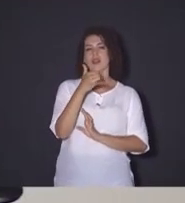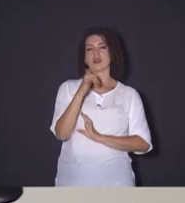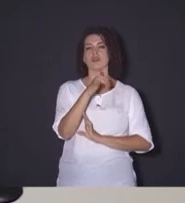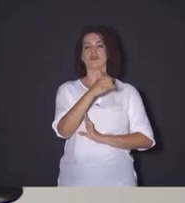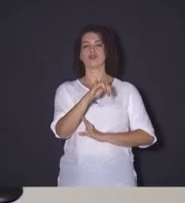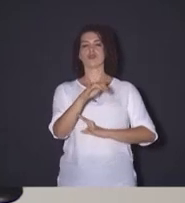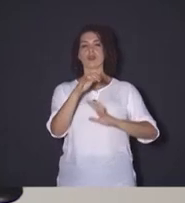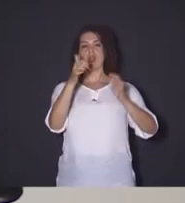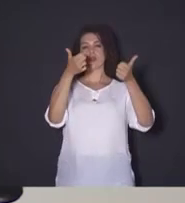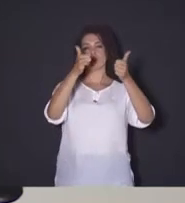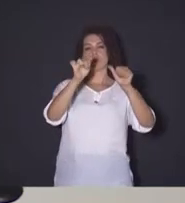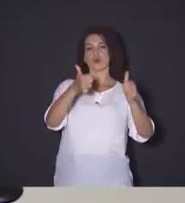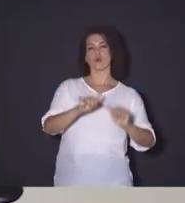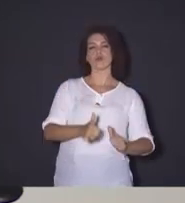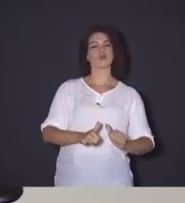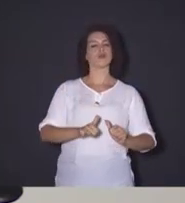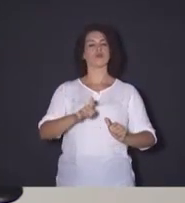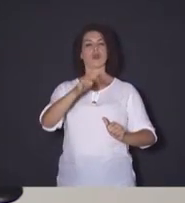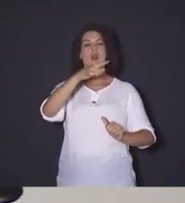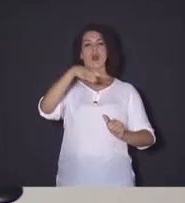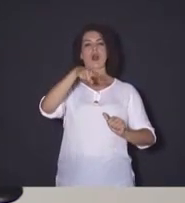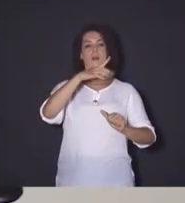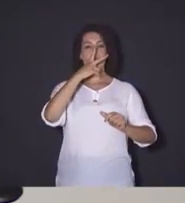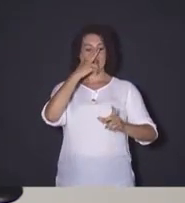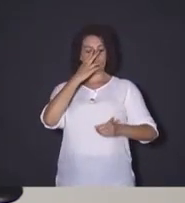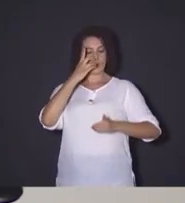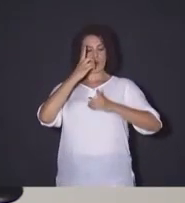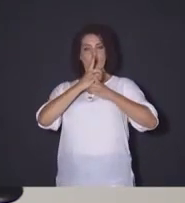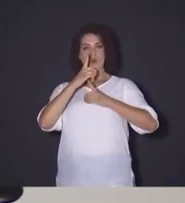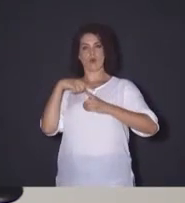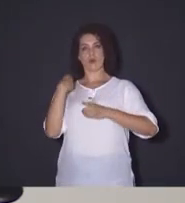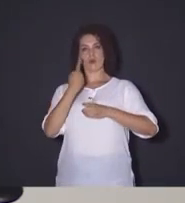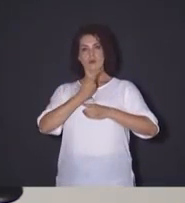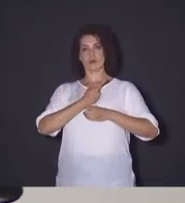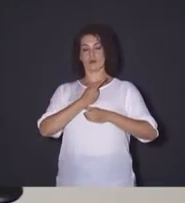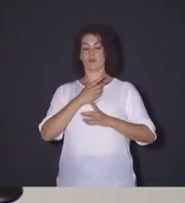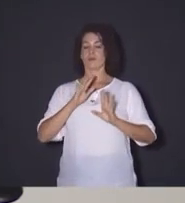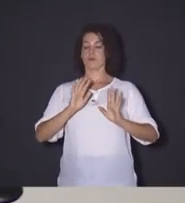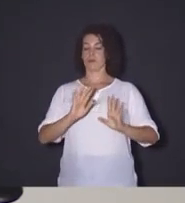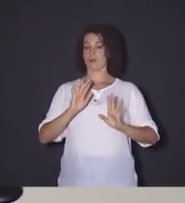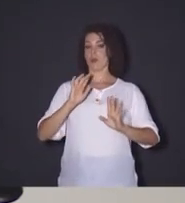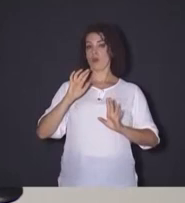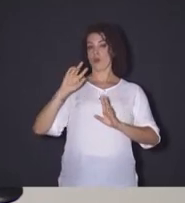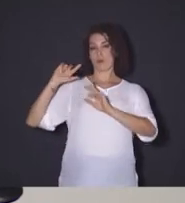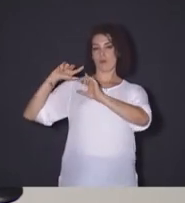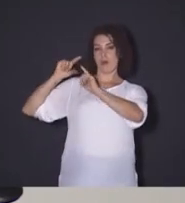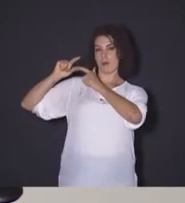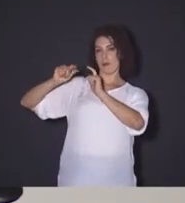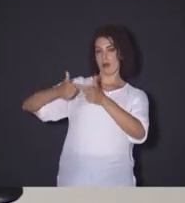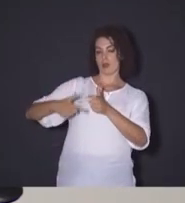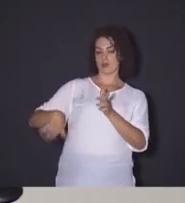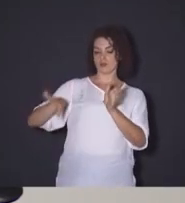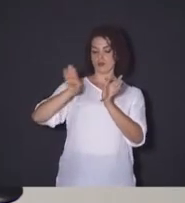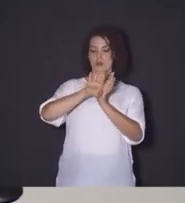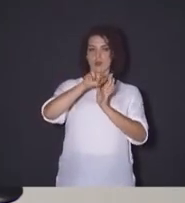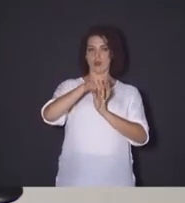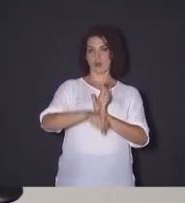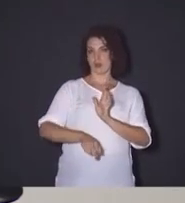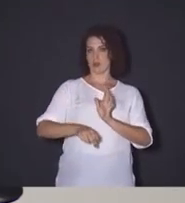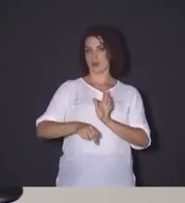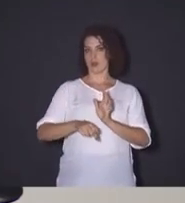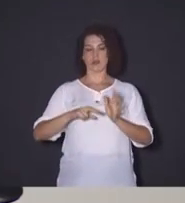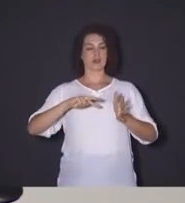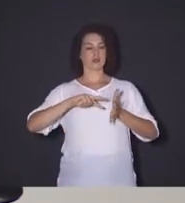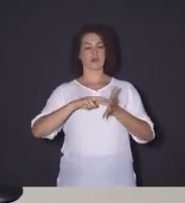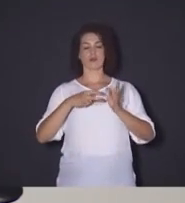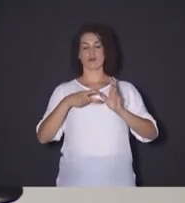policiais encontraram para não identificar que nós quando chegamos aqui os - nós nos traz foram tirados seu nome de origem ea